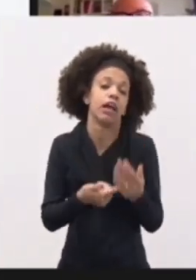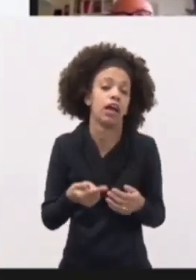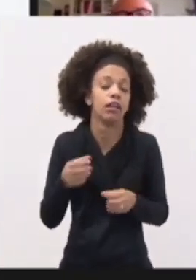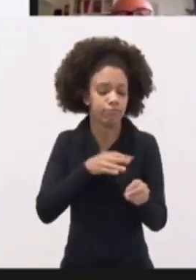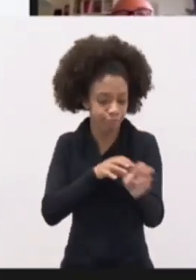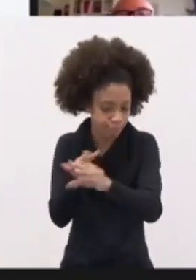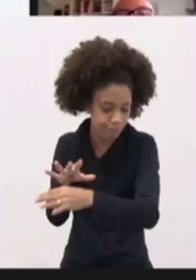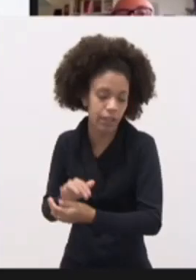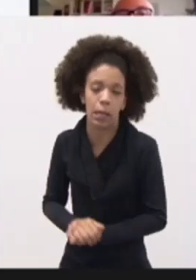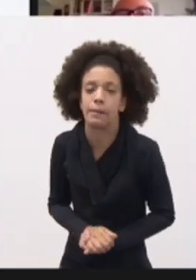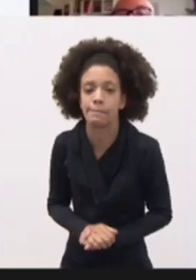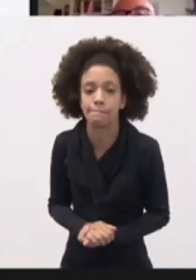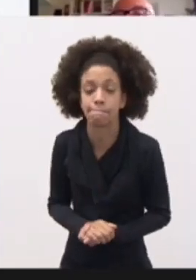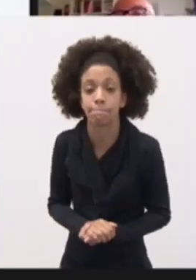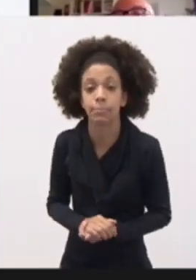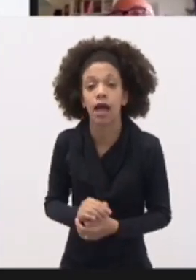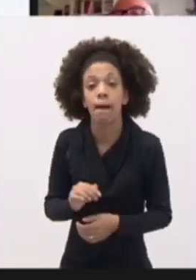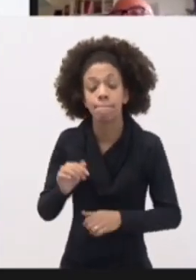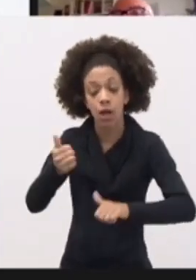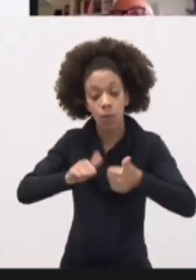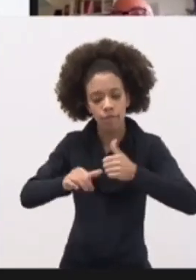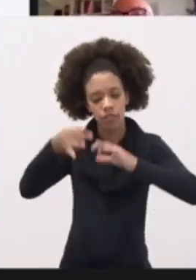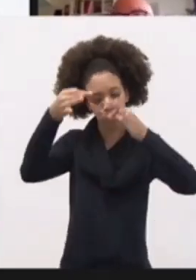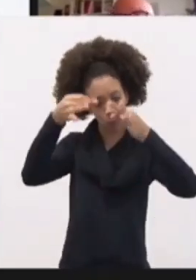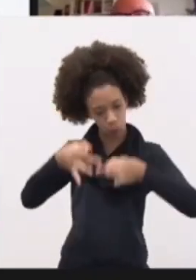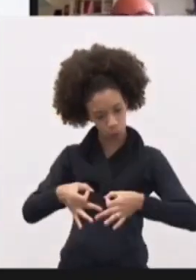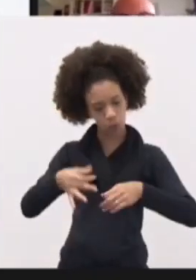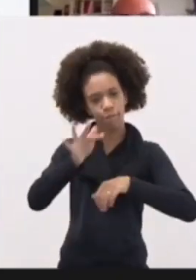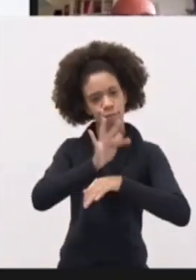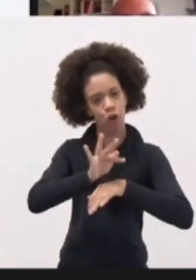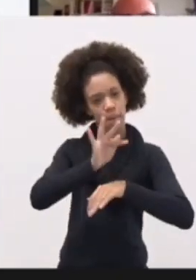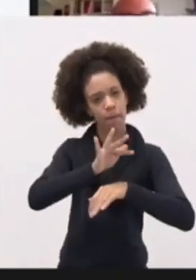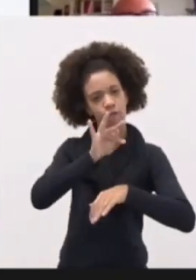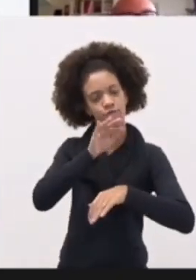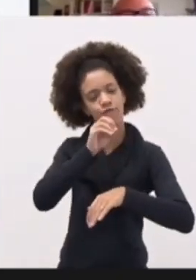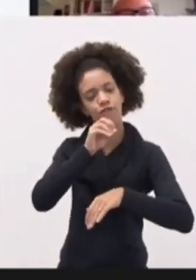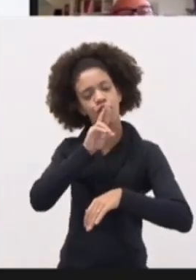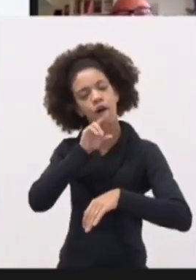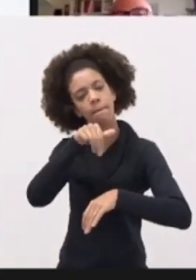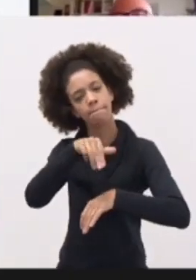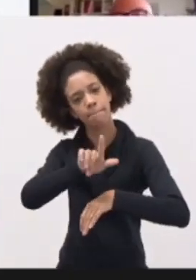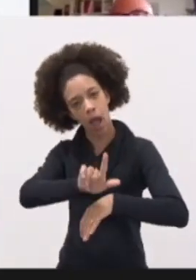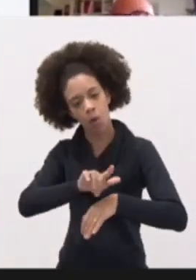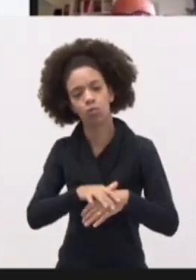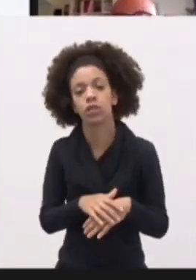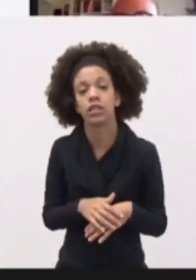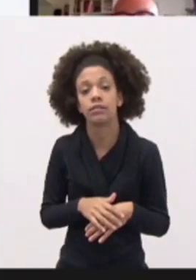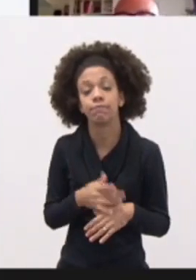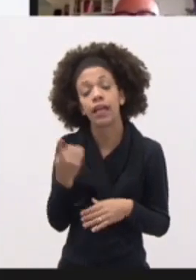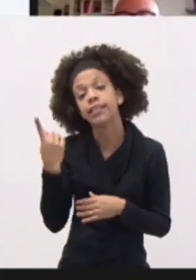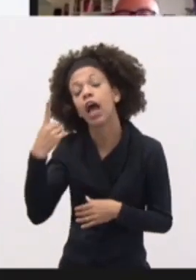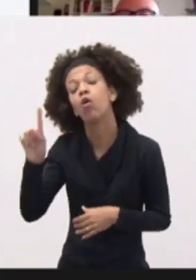digitais para uma avaliação formativa, né? E a última,